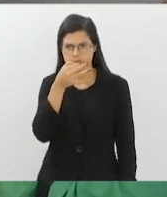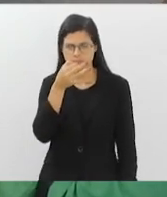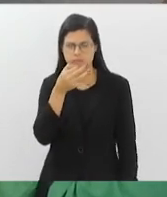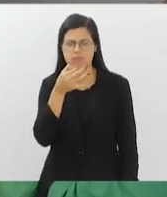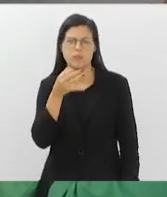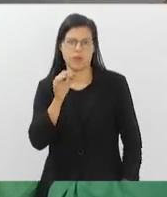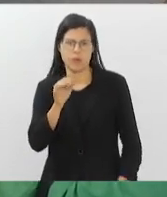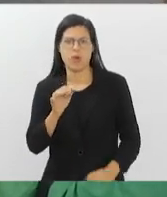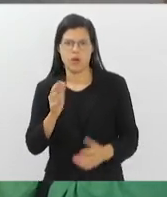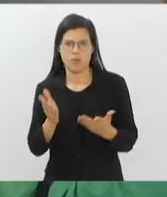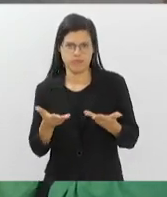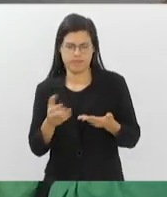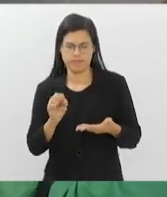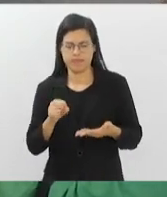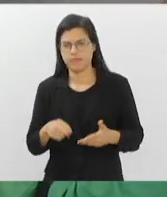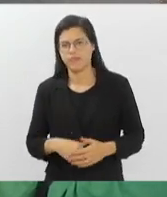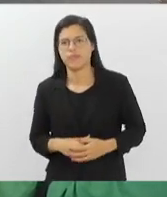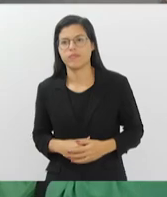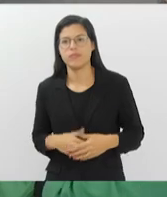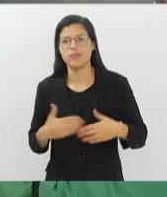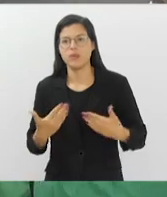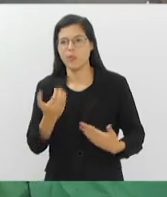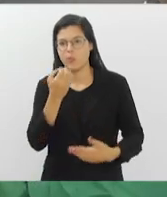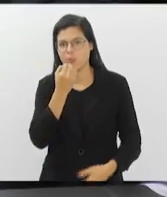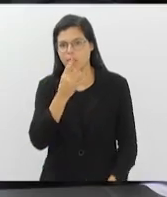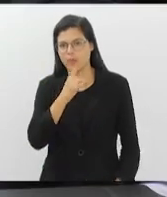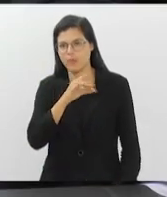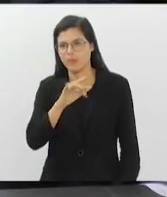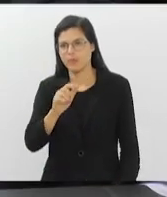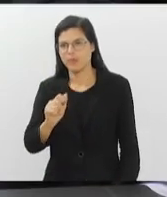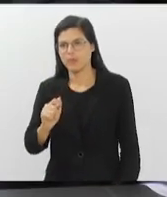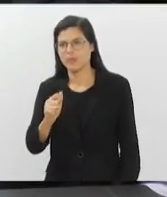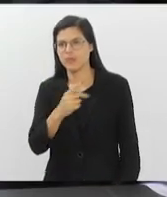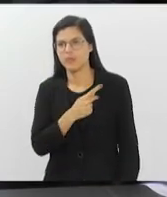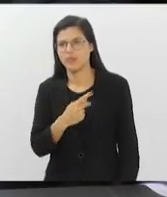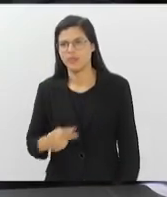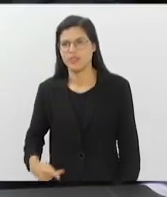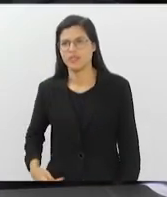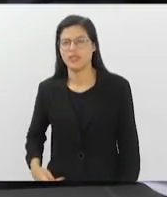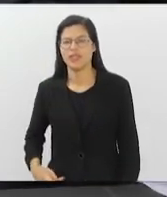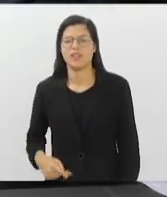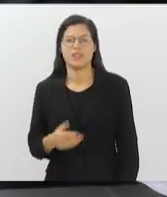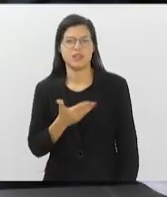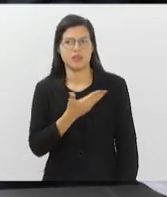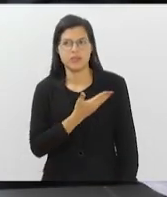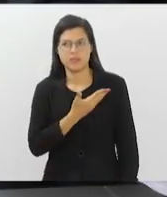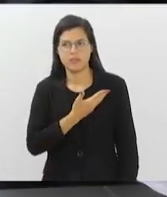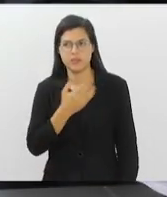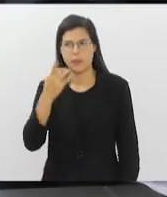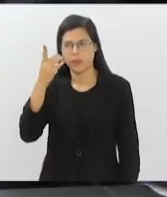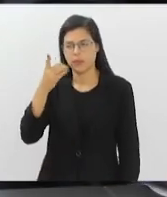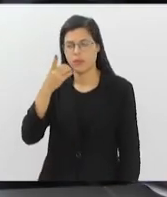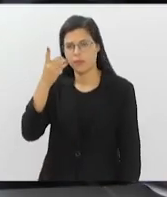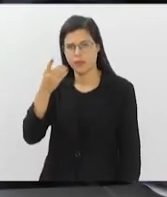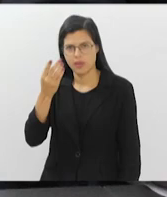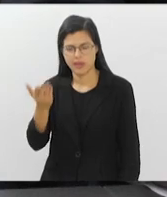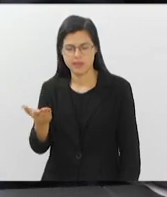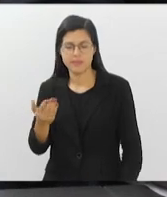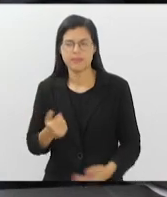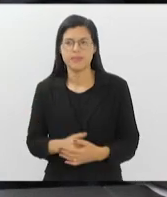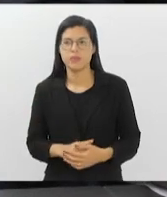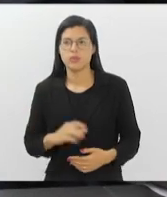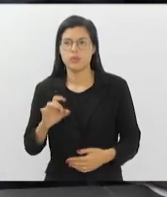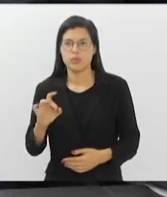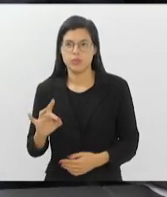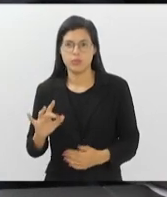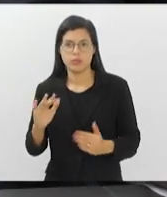Célia. Foi. Sim, agora sim. Bom dia, presidente, bom, né, dia, meus colegas. Deputados e deputadas, só para me filiar